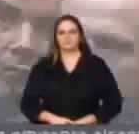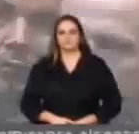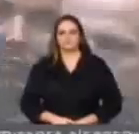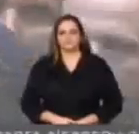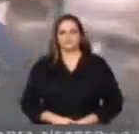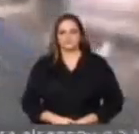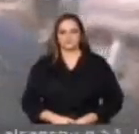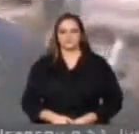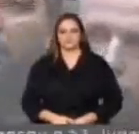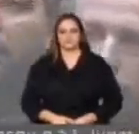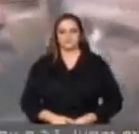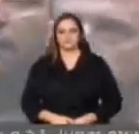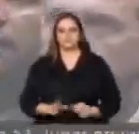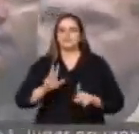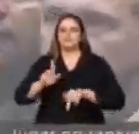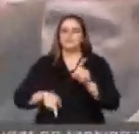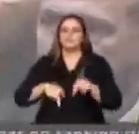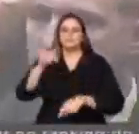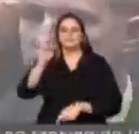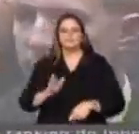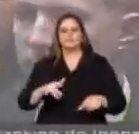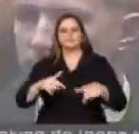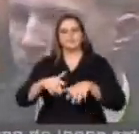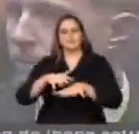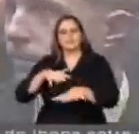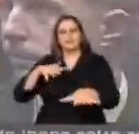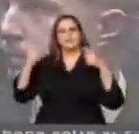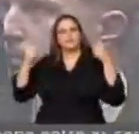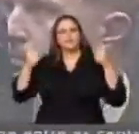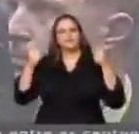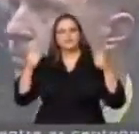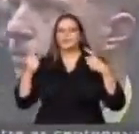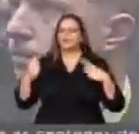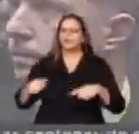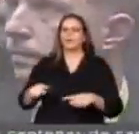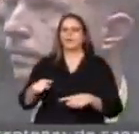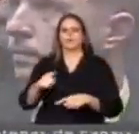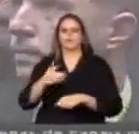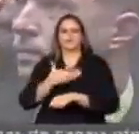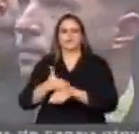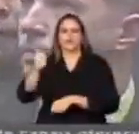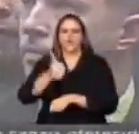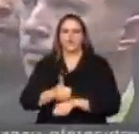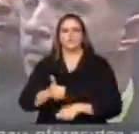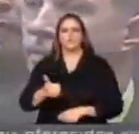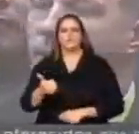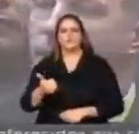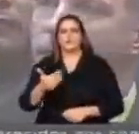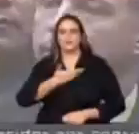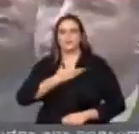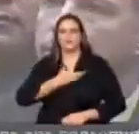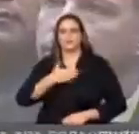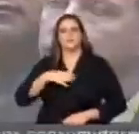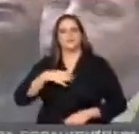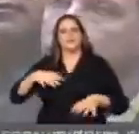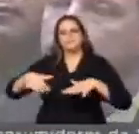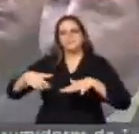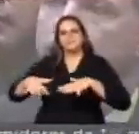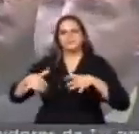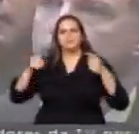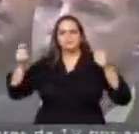Aos trabalhadores, à população brasileira que está nas ruas se manifestando contra o golpe. Aos companheiros da Bahia que estão